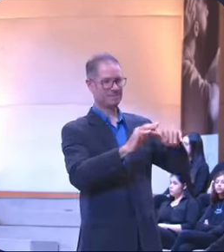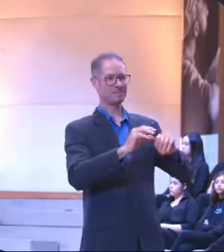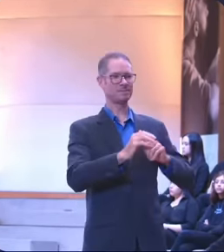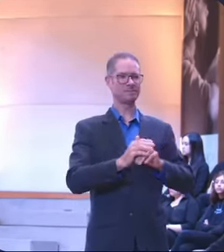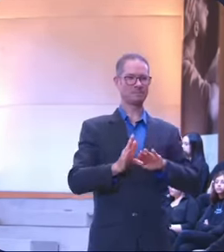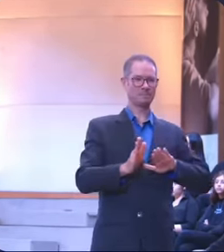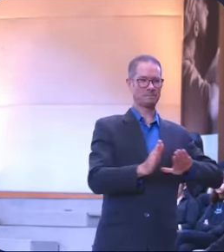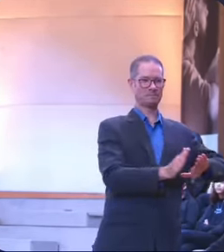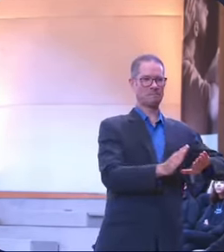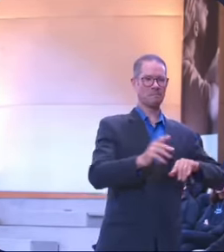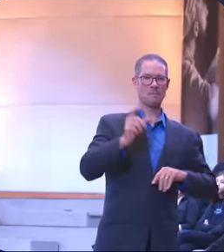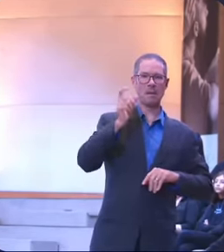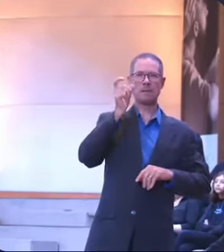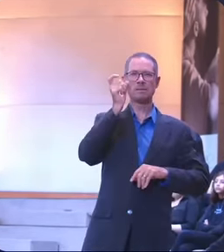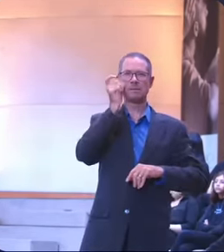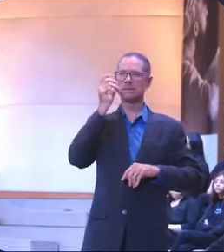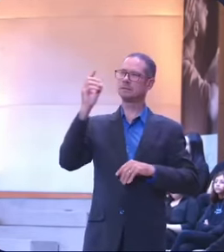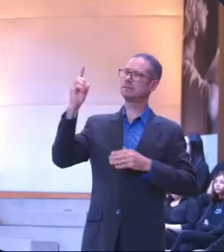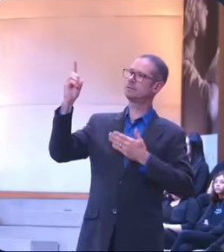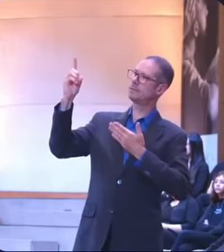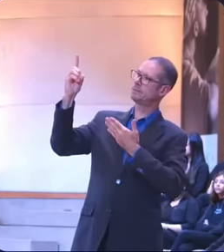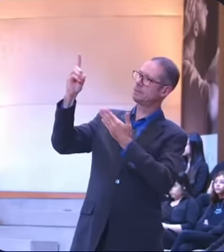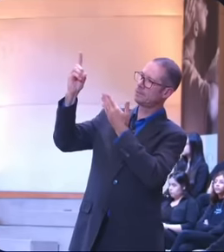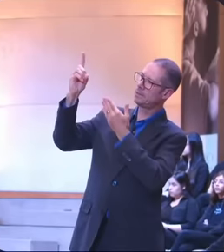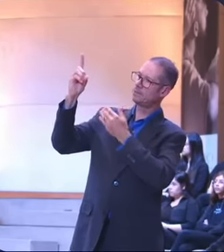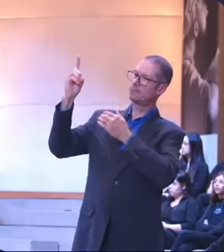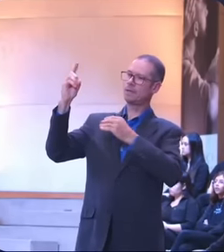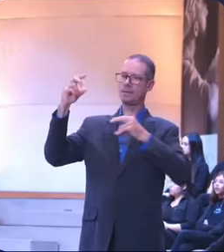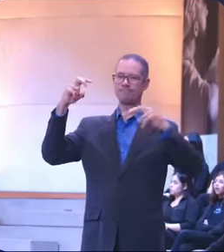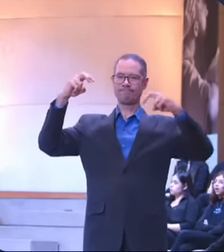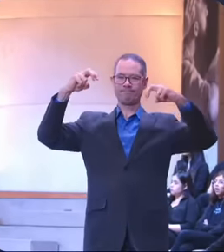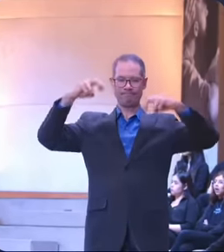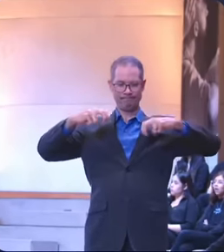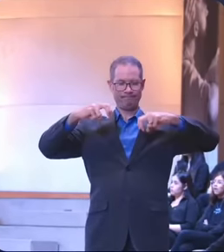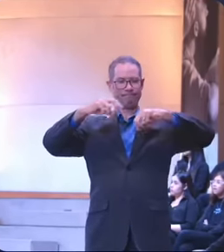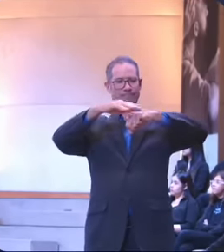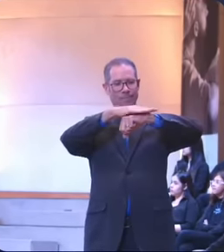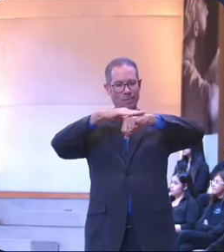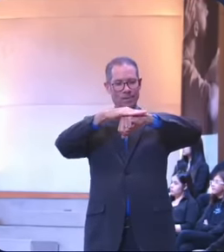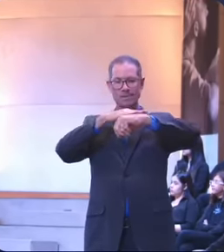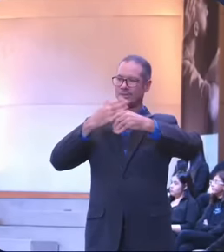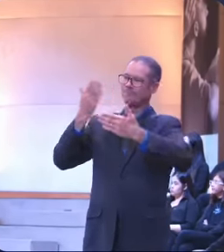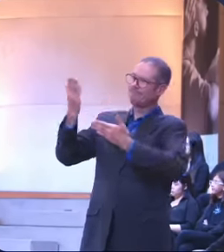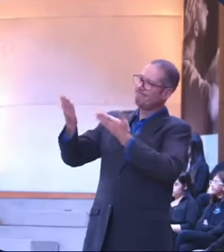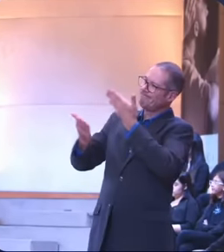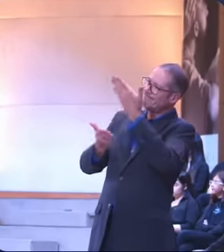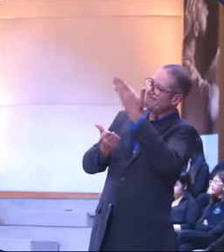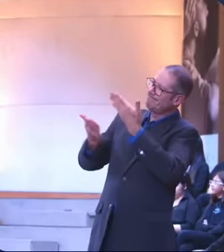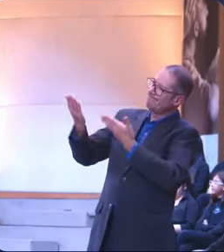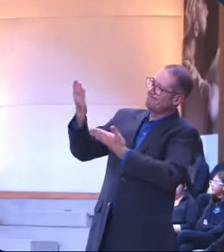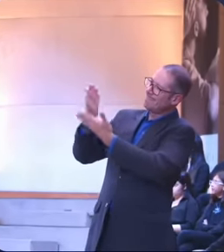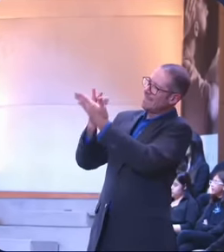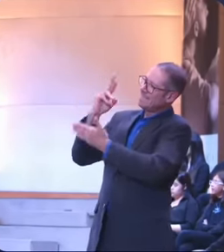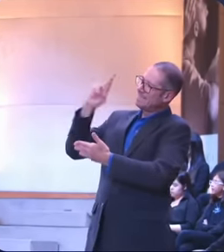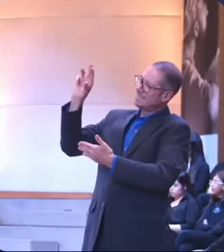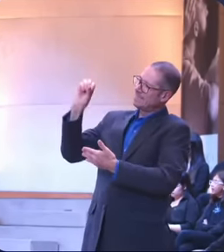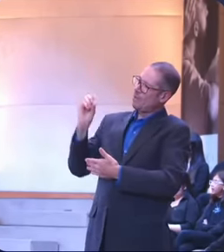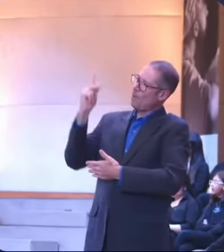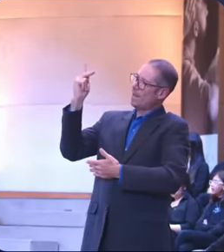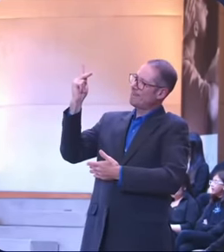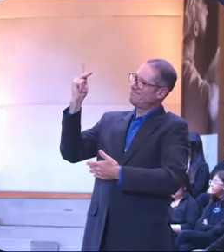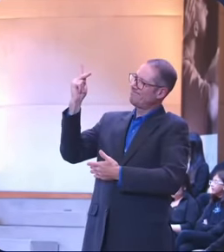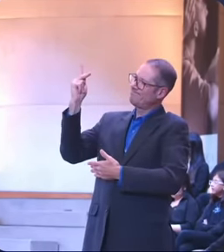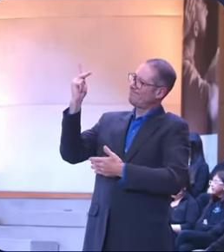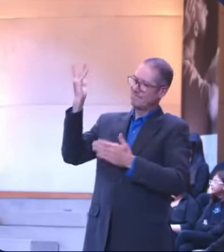Eu vejo interessante que Deus vai conversando com Moisés, e Moisés vai conversando com Deus, e ele vai dizendo: Senhor, ok, o Senhor não